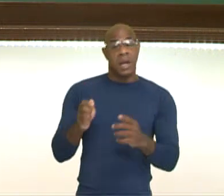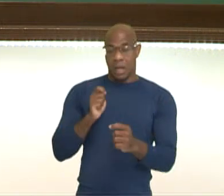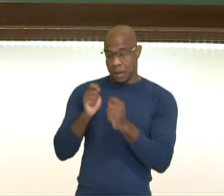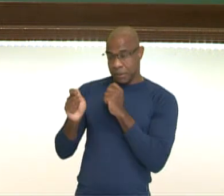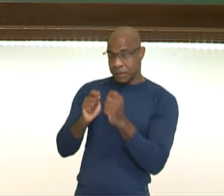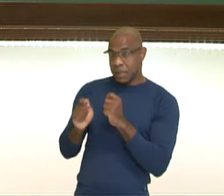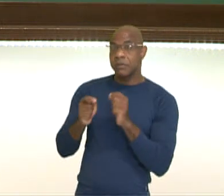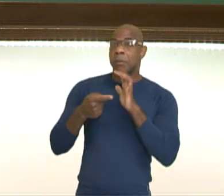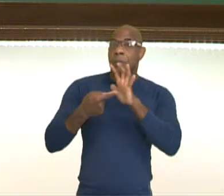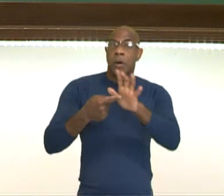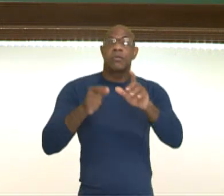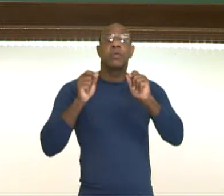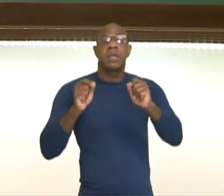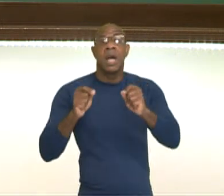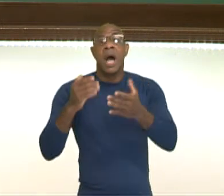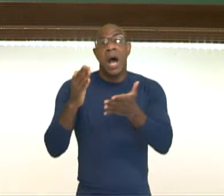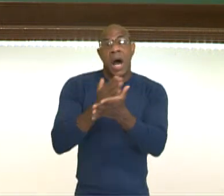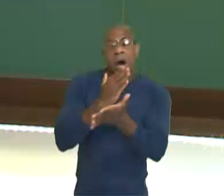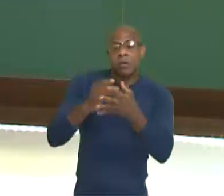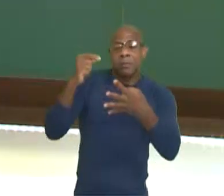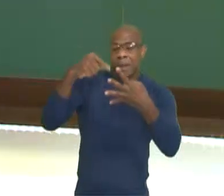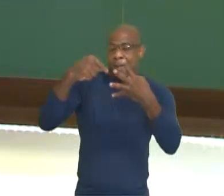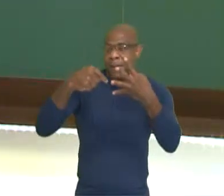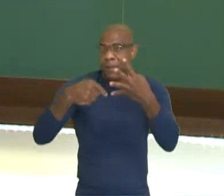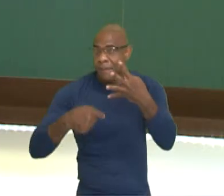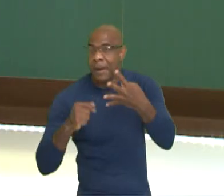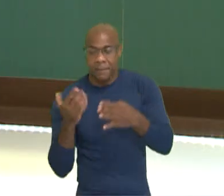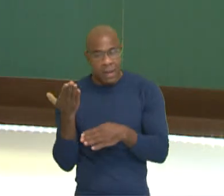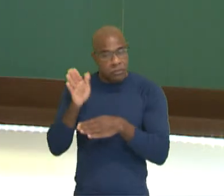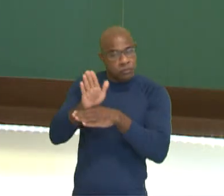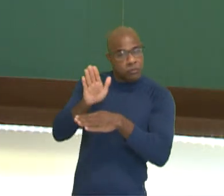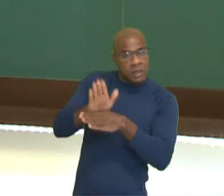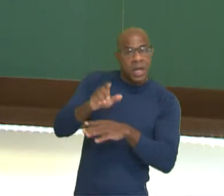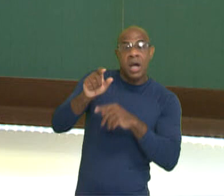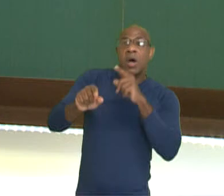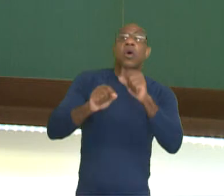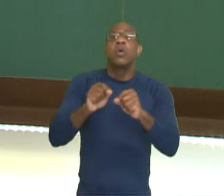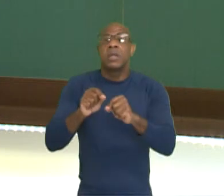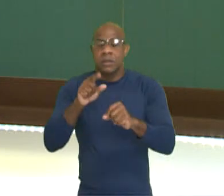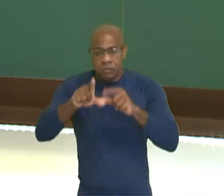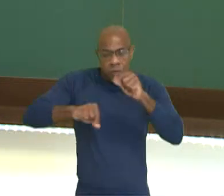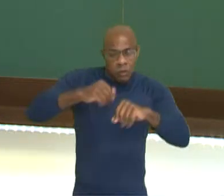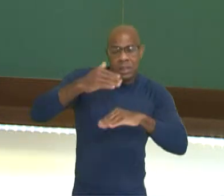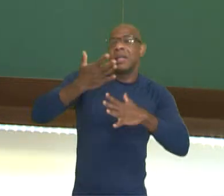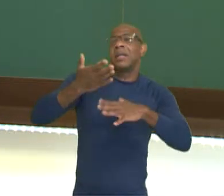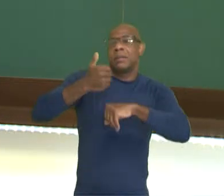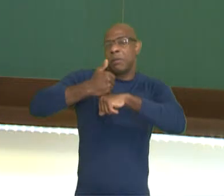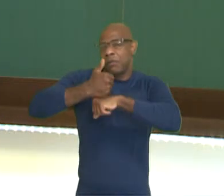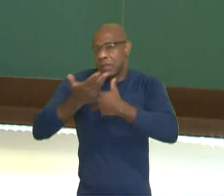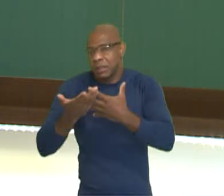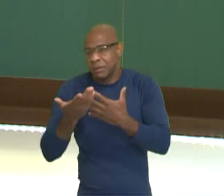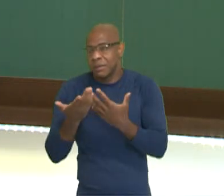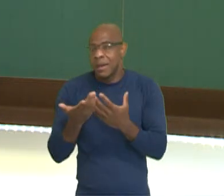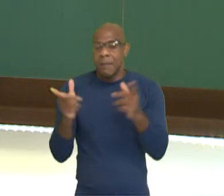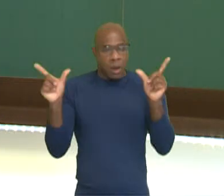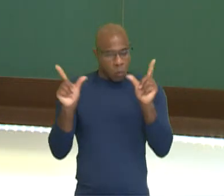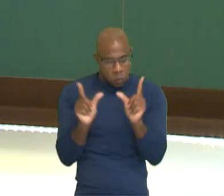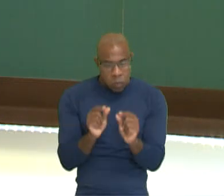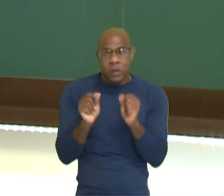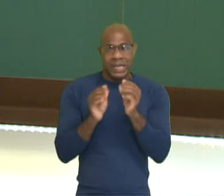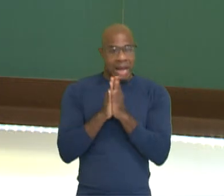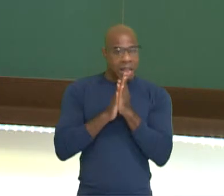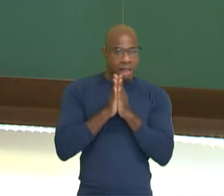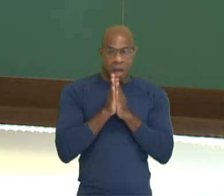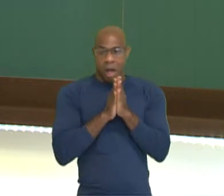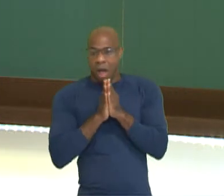reportagem aponta para alguns recursos. Para quê? Para amenizar a ansiedade deste momento. Você identificou quais são os recursos?